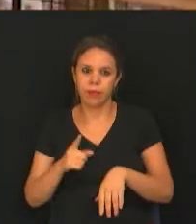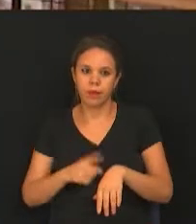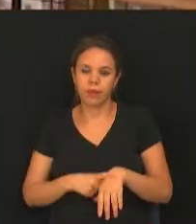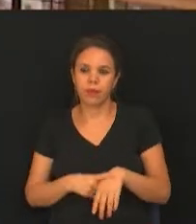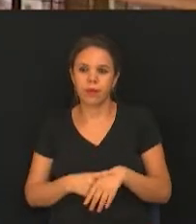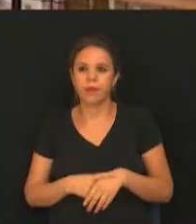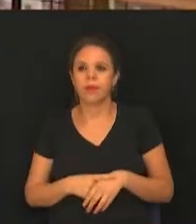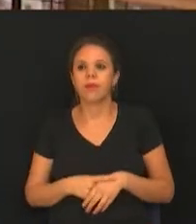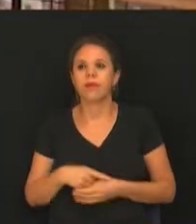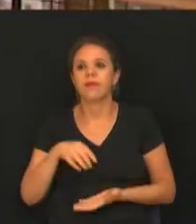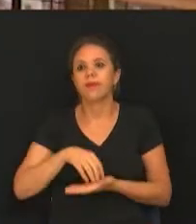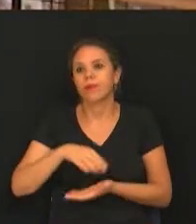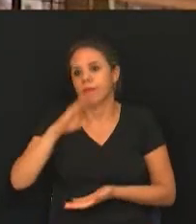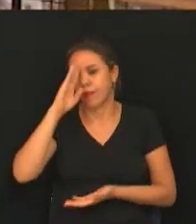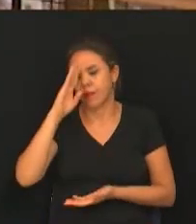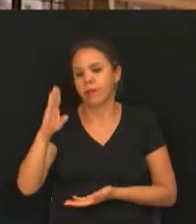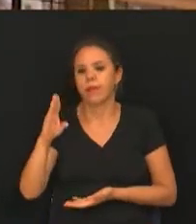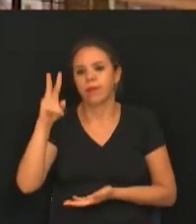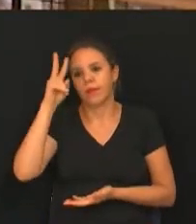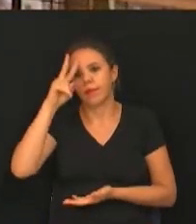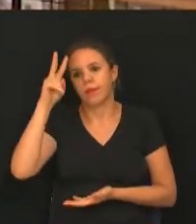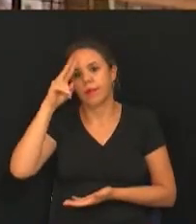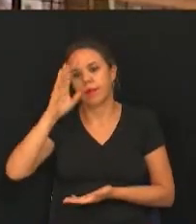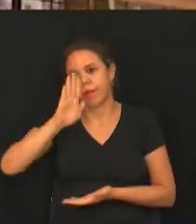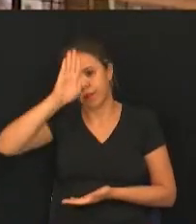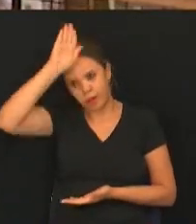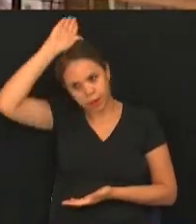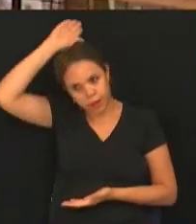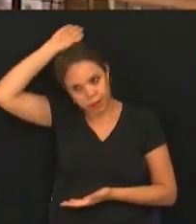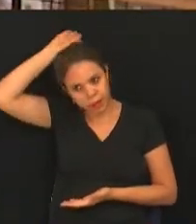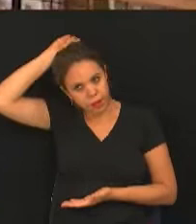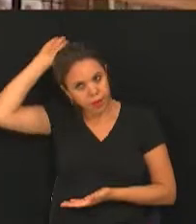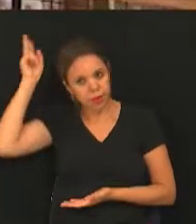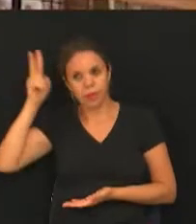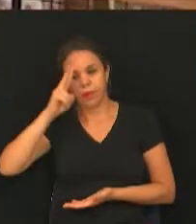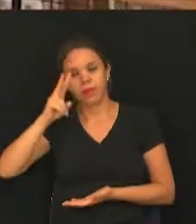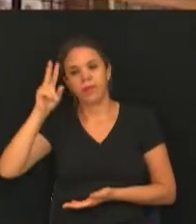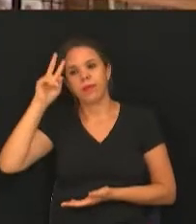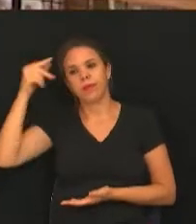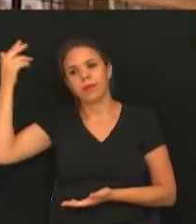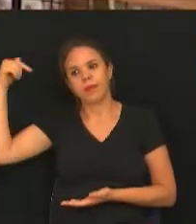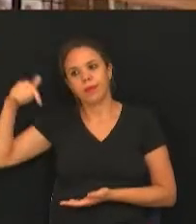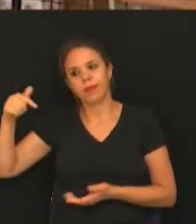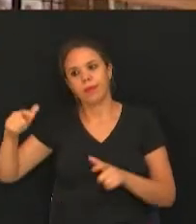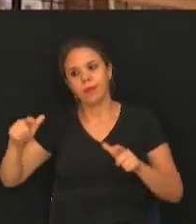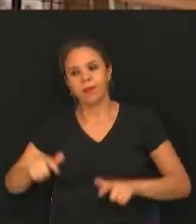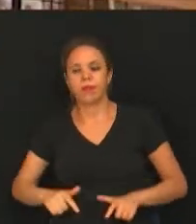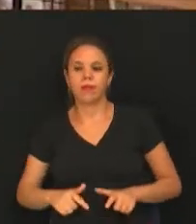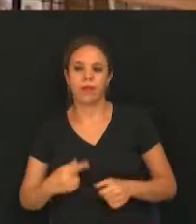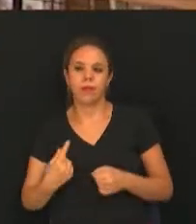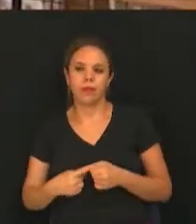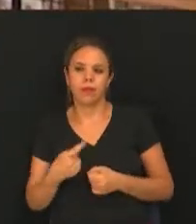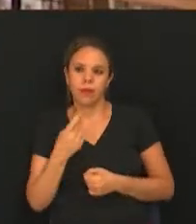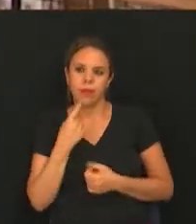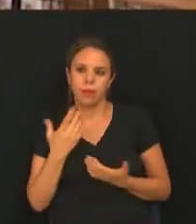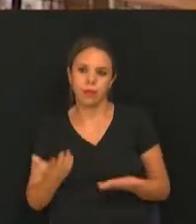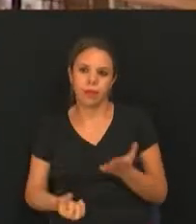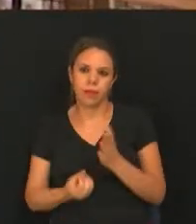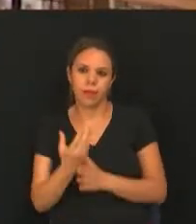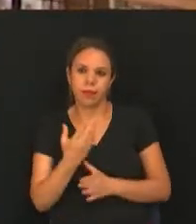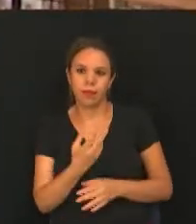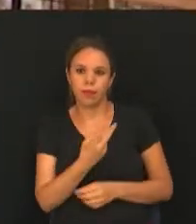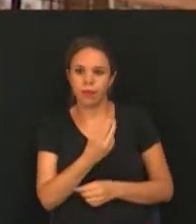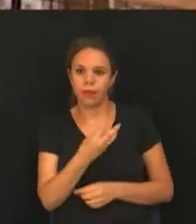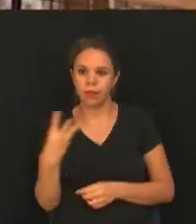sede histórica do Corpo de Bombeiros. Vamos relembrar um pouquinho da história daqui. O Corpo Municipal de Bombeiros foi criado em 23